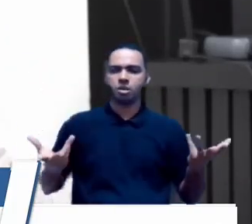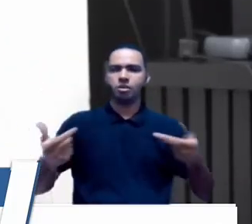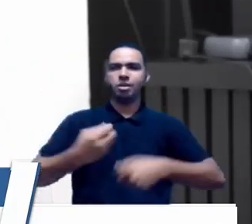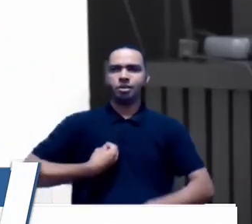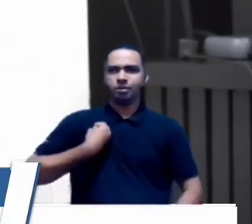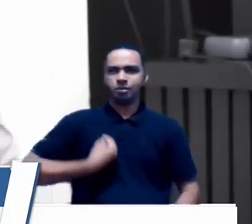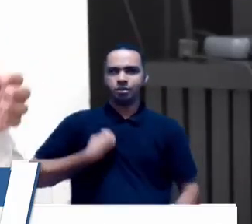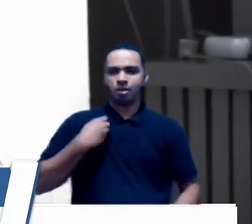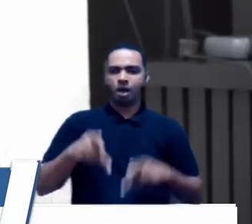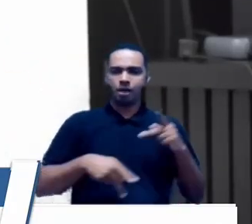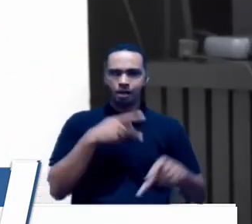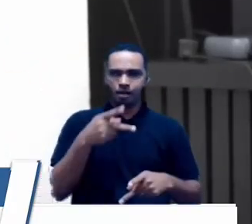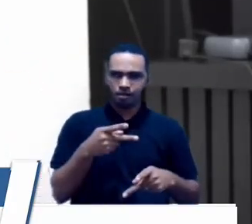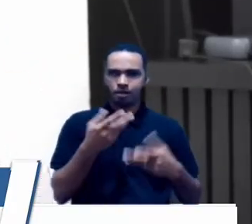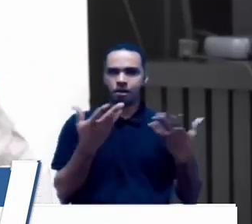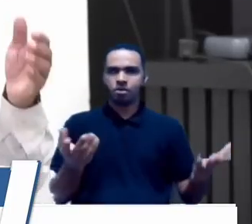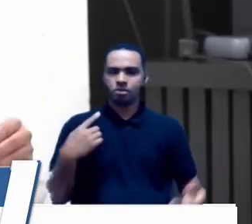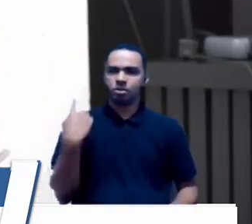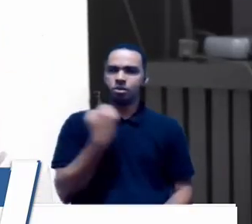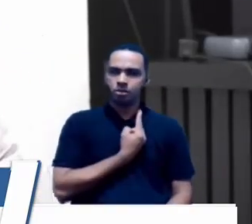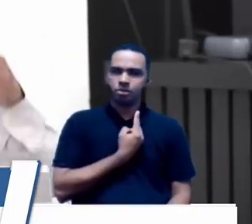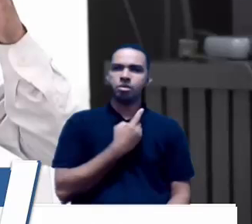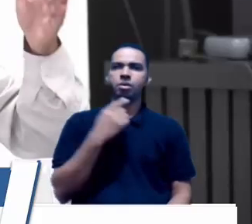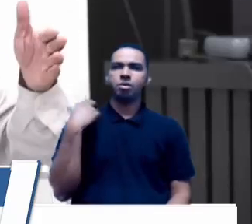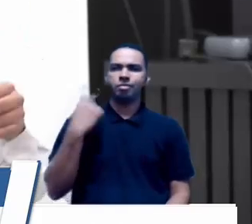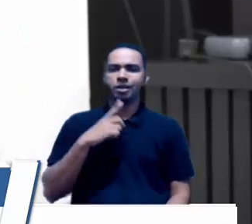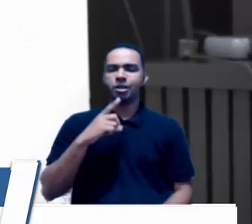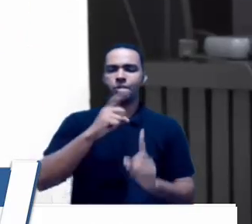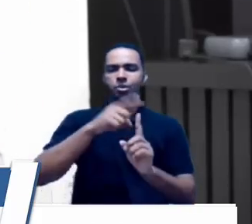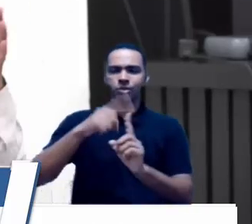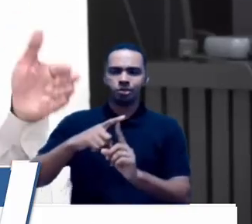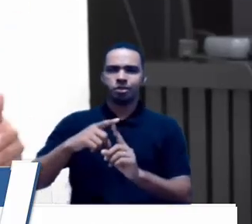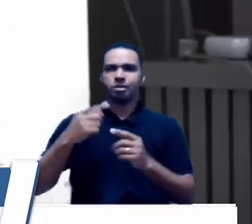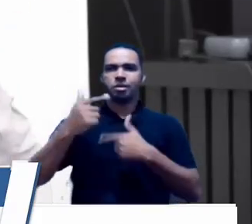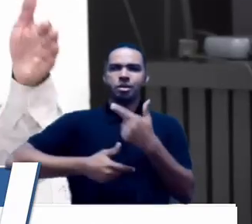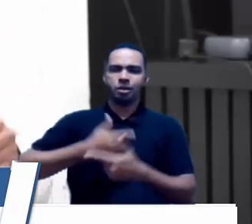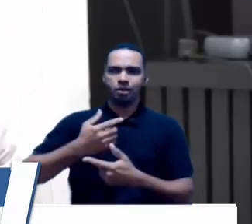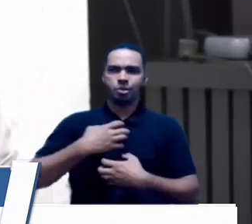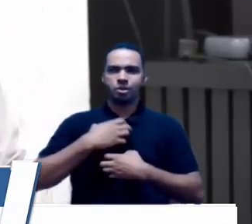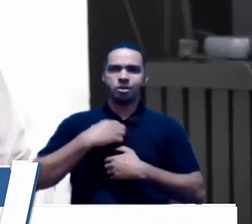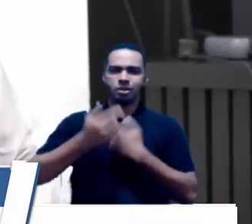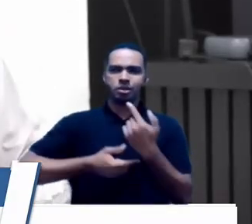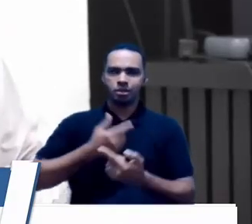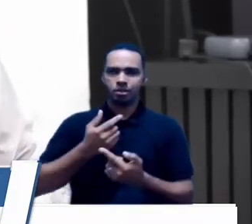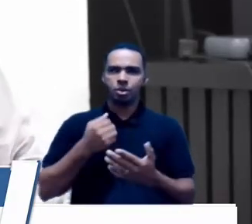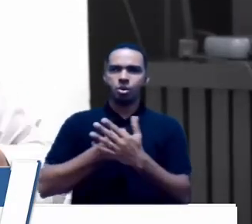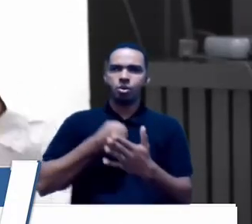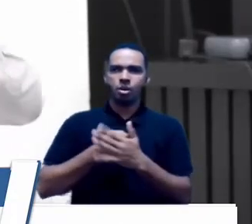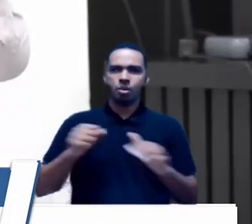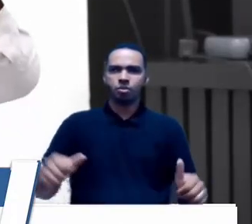que nós, vereador, cada um tem um tipo de trabalhar, um jeito de trabalhar, lutando pelo melhoramento da nossa cidade,